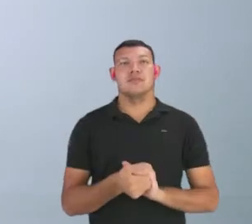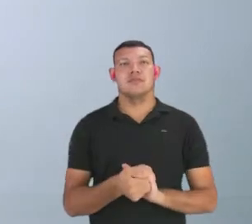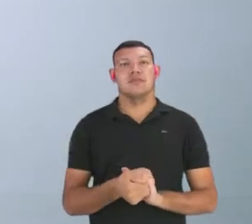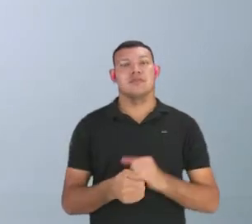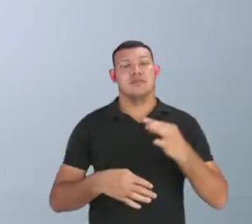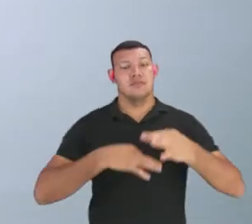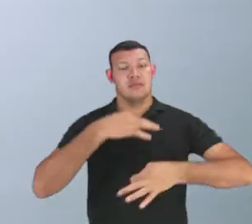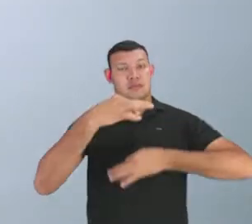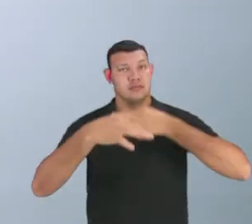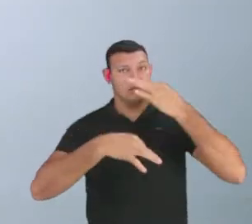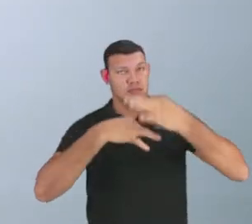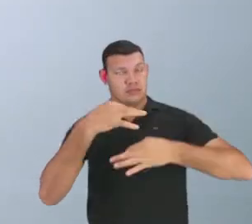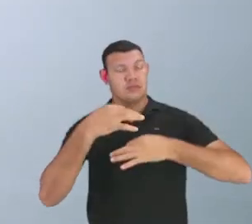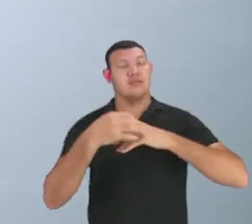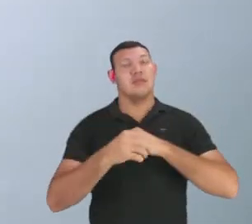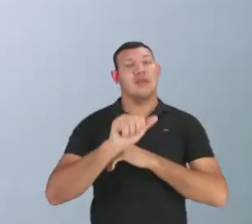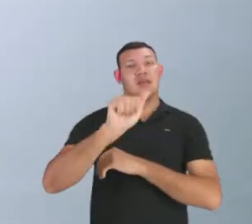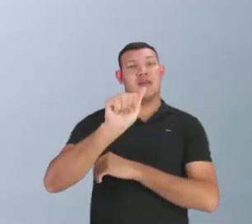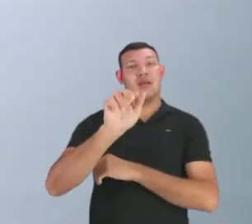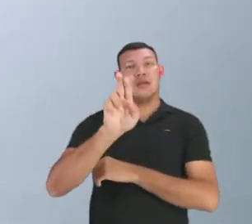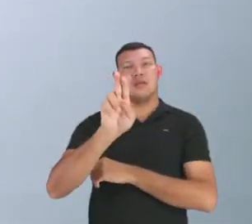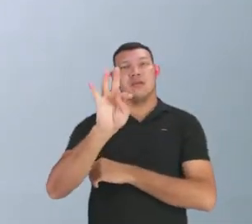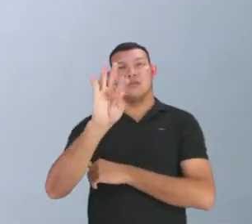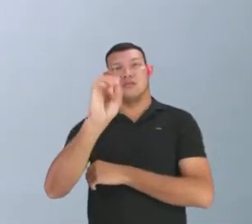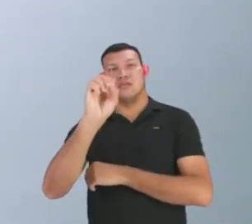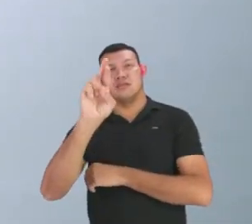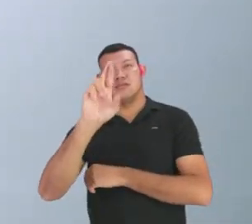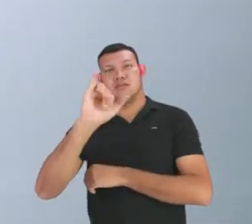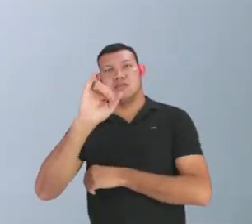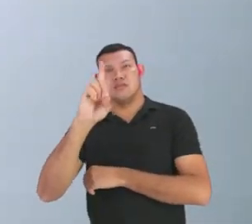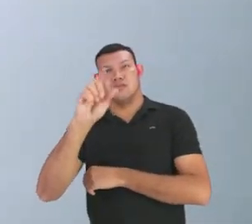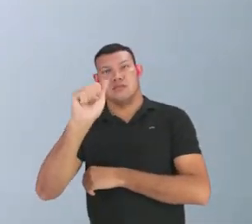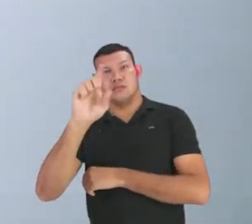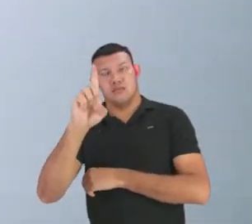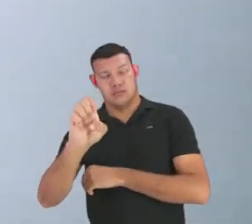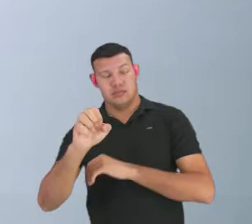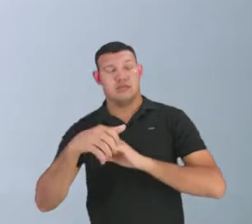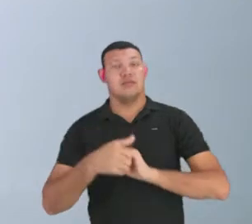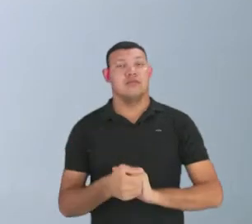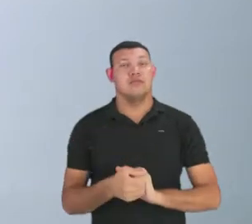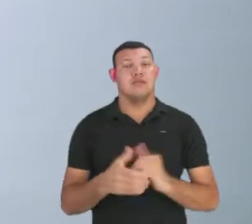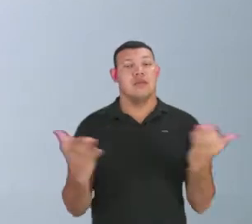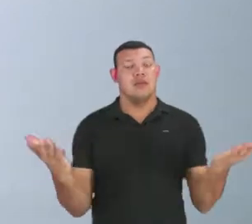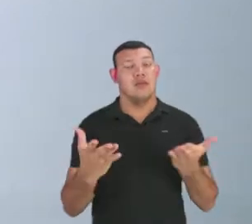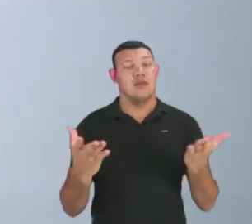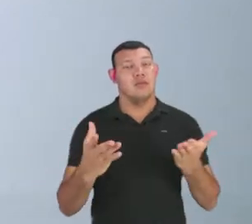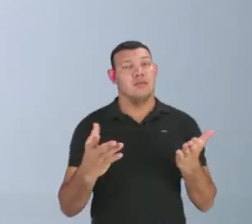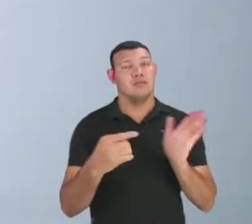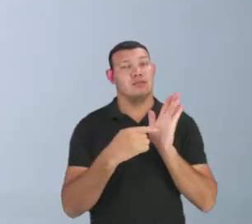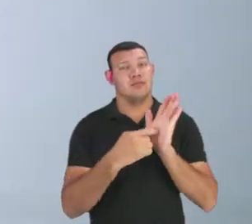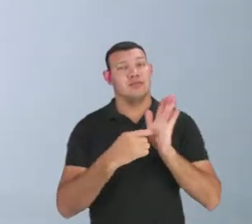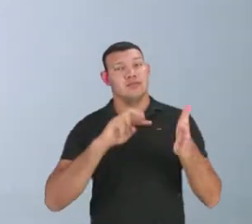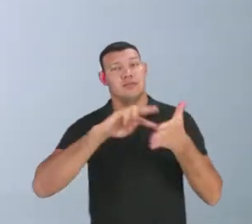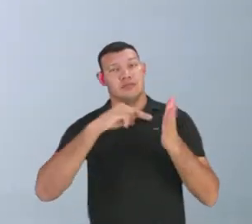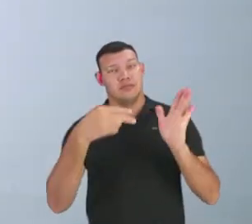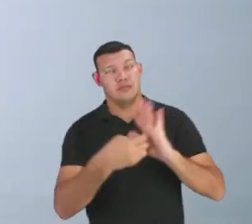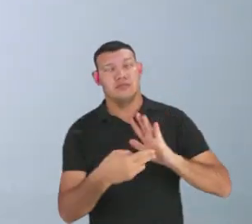autoridade. Esse é o título de hoje da nossa aula. Vamos entender o que isso significa? Acompanhe comigo, por